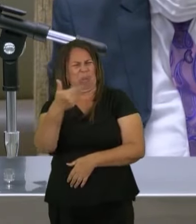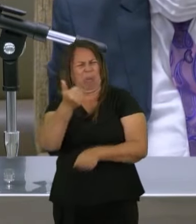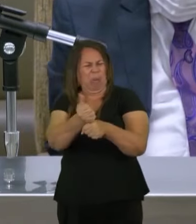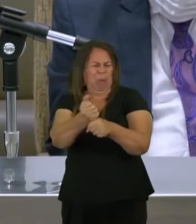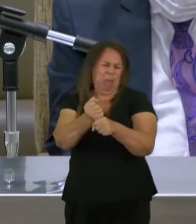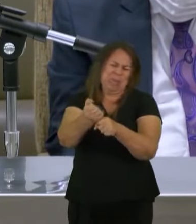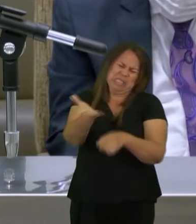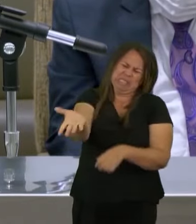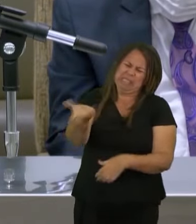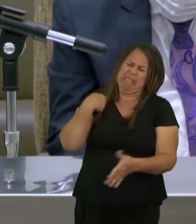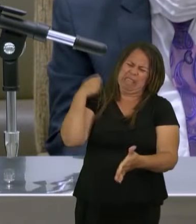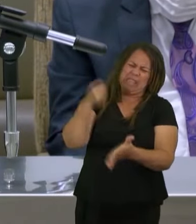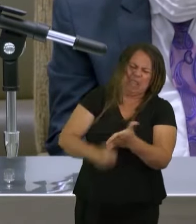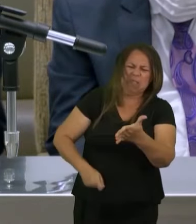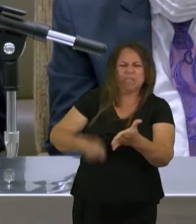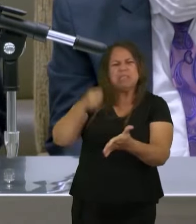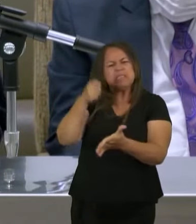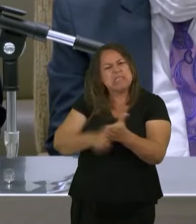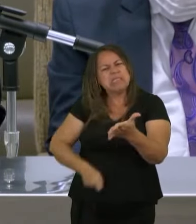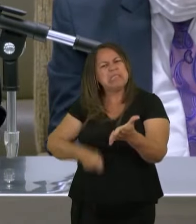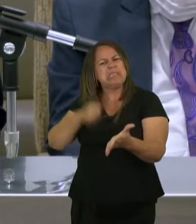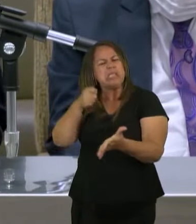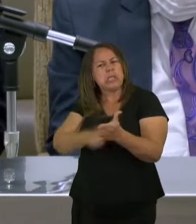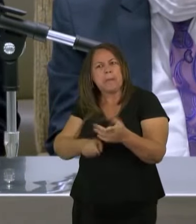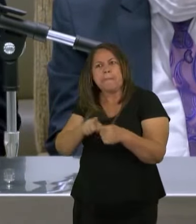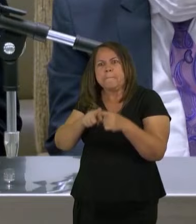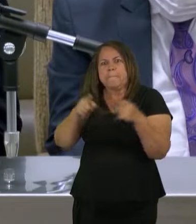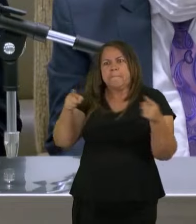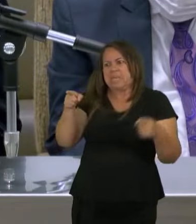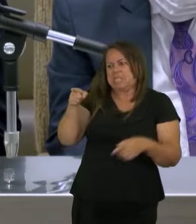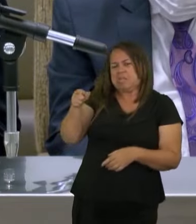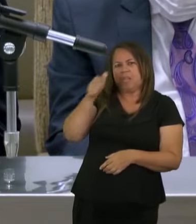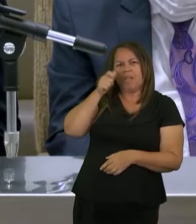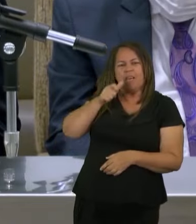já tentando. Mas quando ela toca,